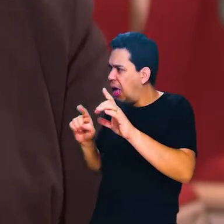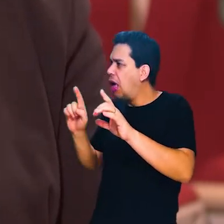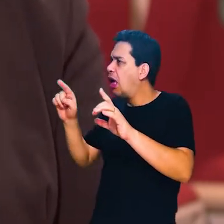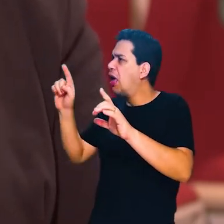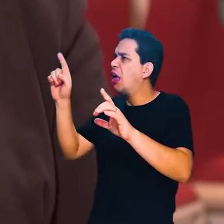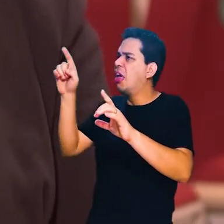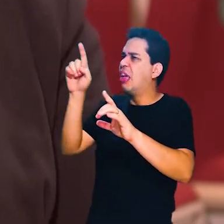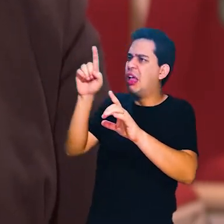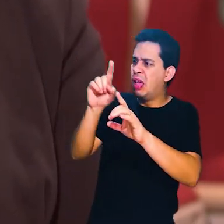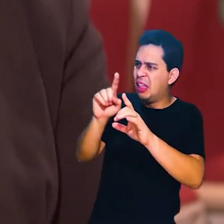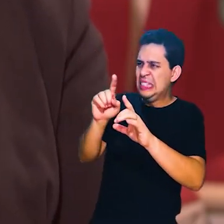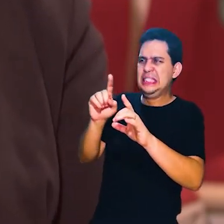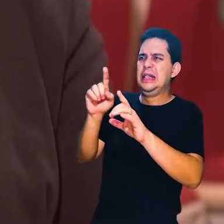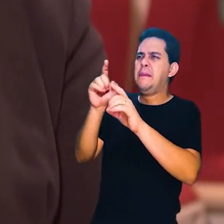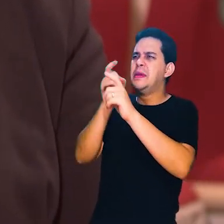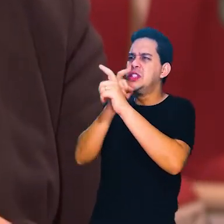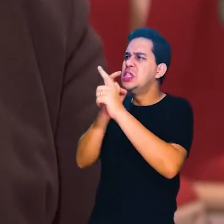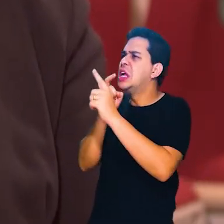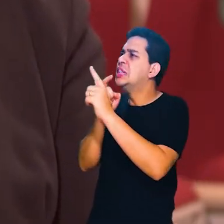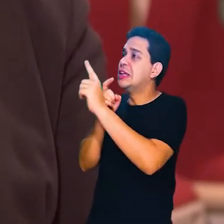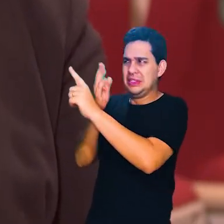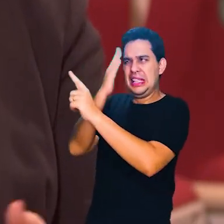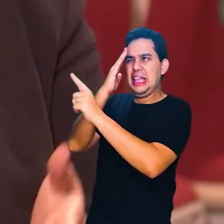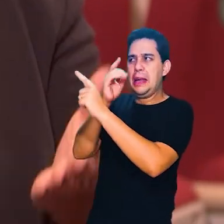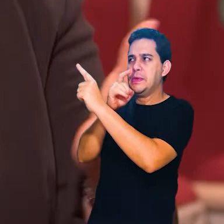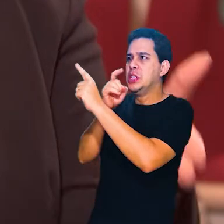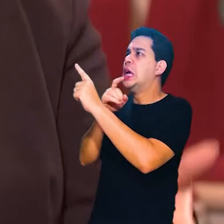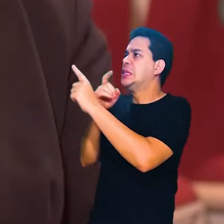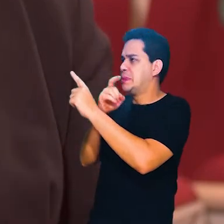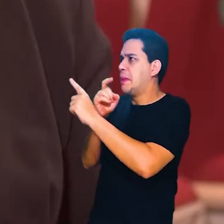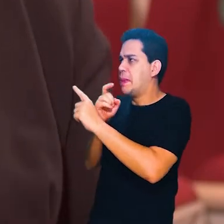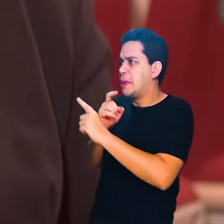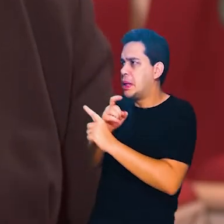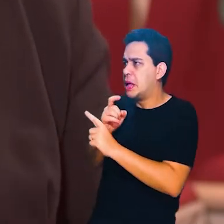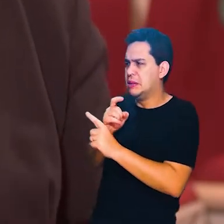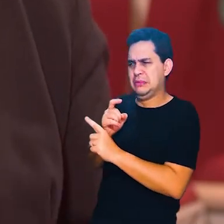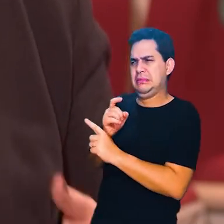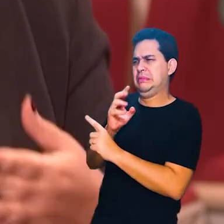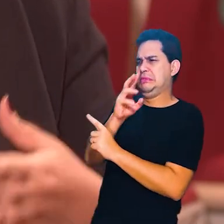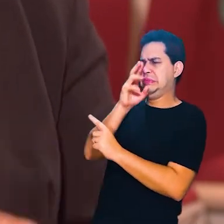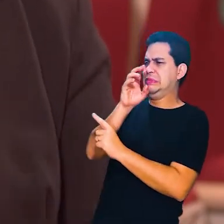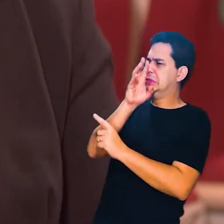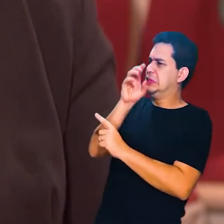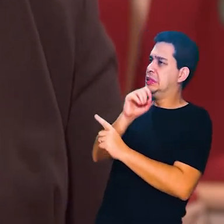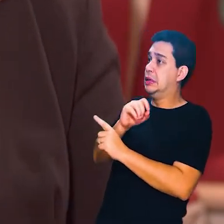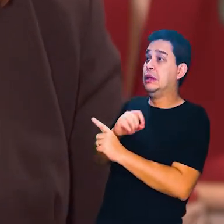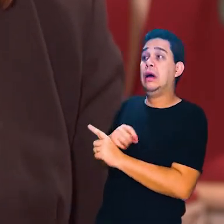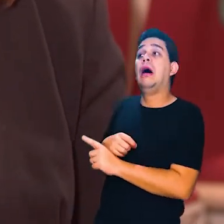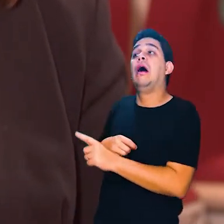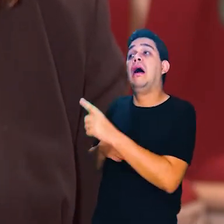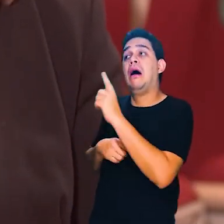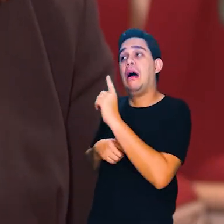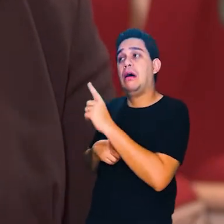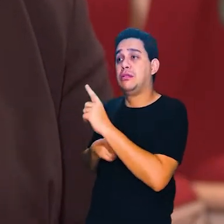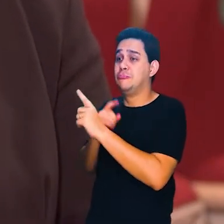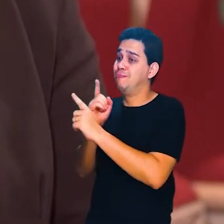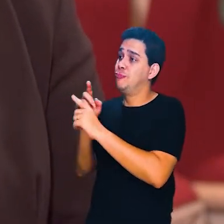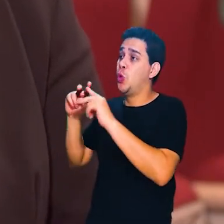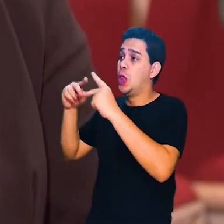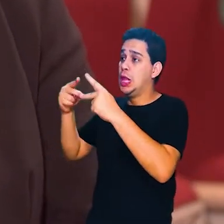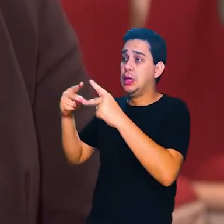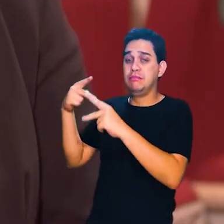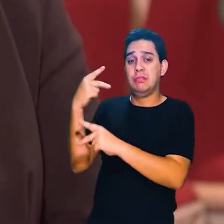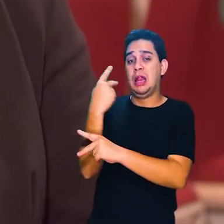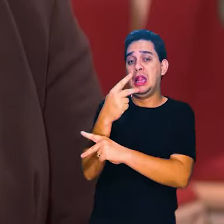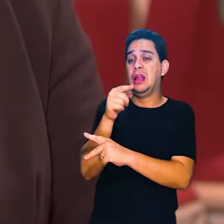falsas, que a gente consegue perceber, bom, se as outras são tão bizarras, essa daqui também provavelmente é falsa.